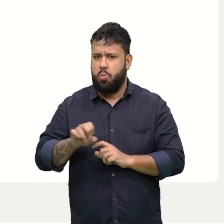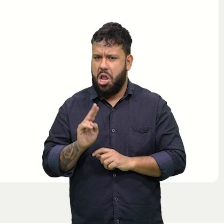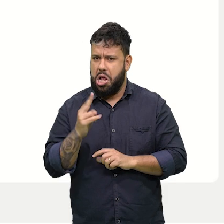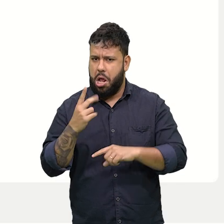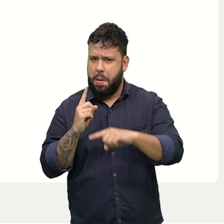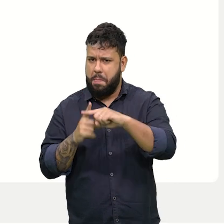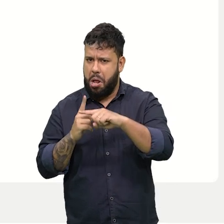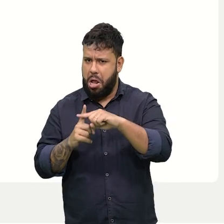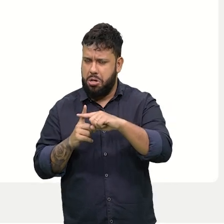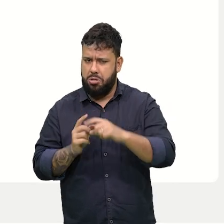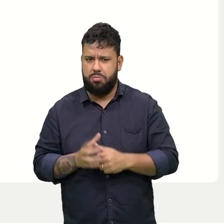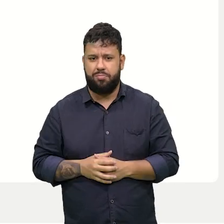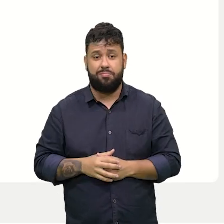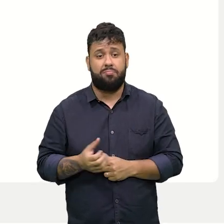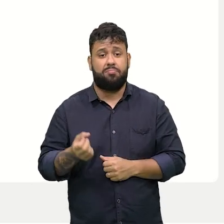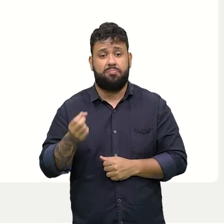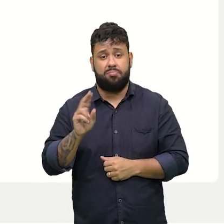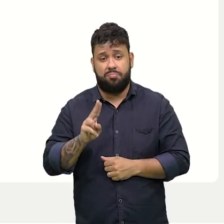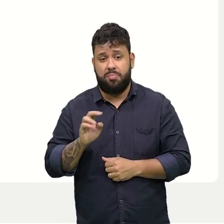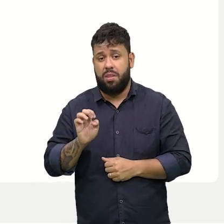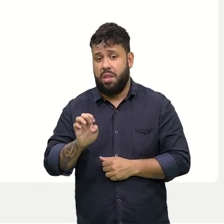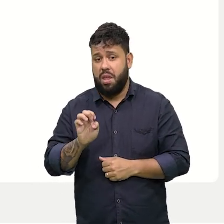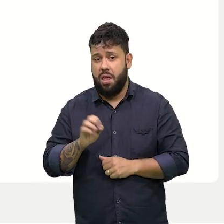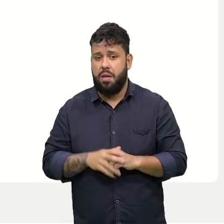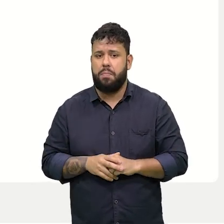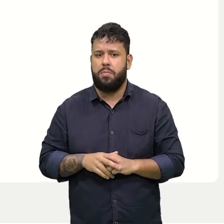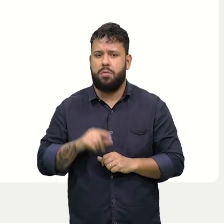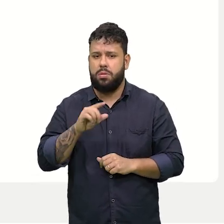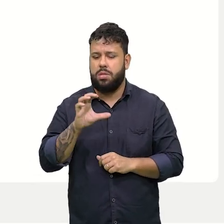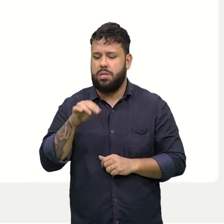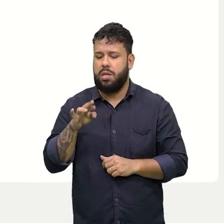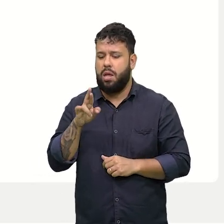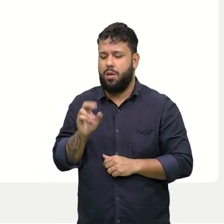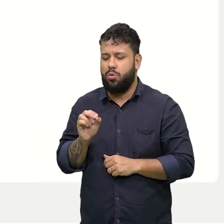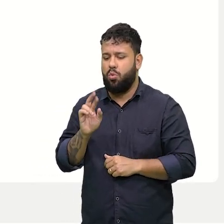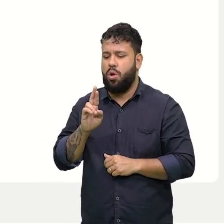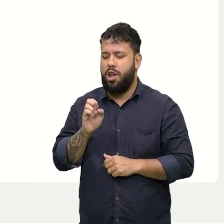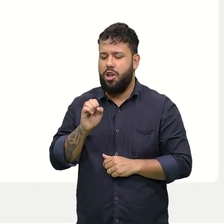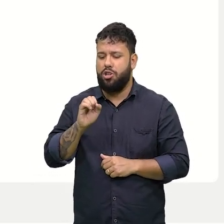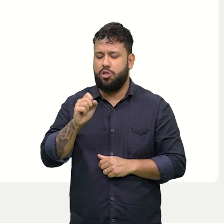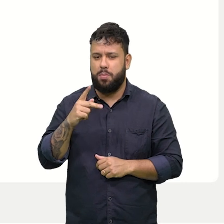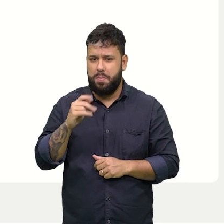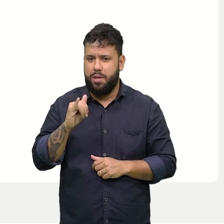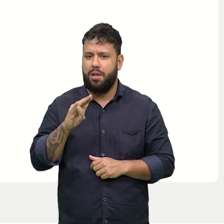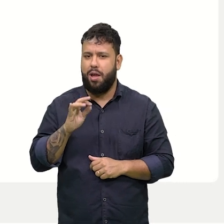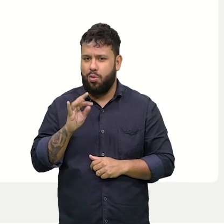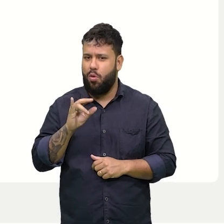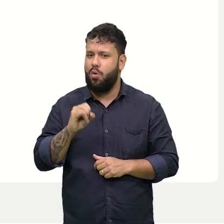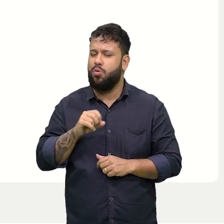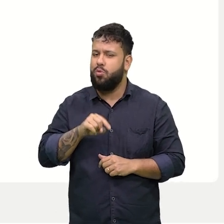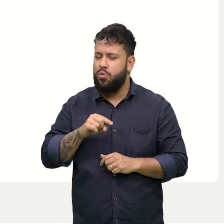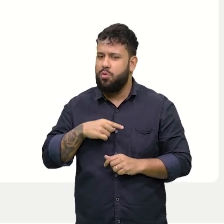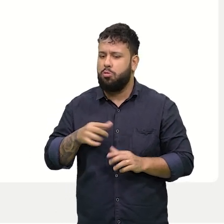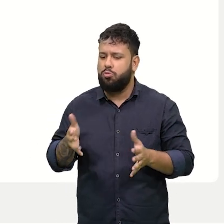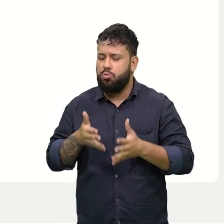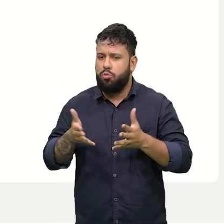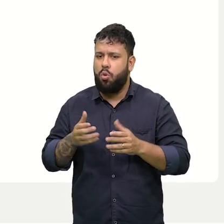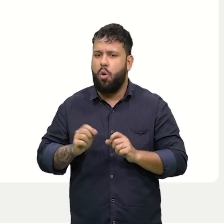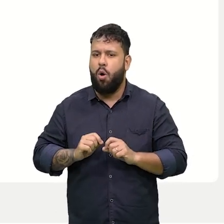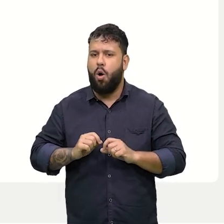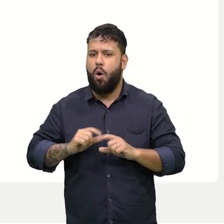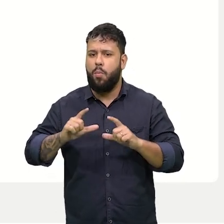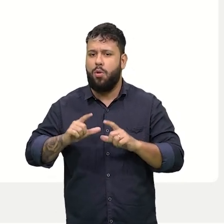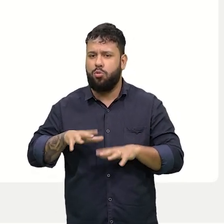alças néfricas. Ou foi a letra E, pelo centro respiratório, que estimula o aumento da